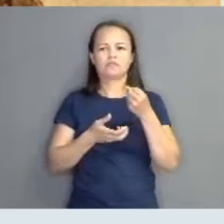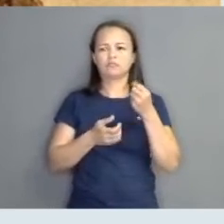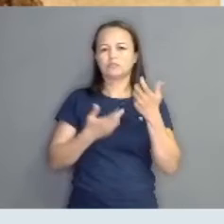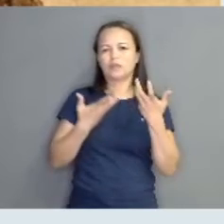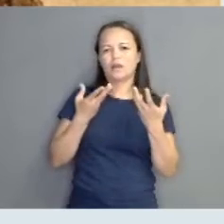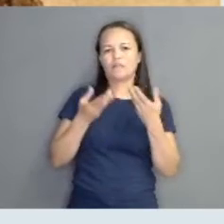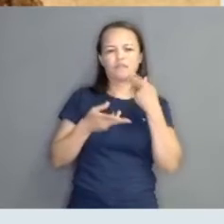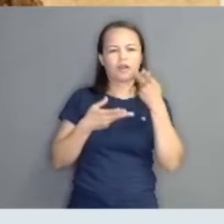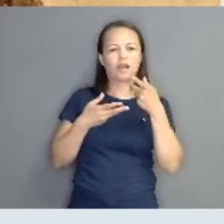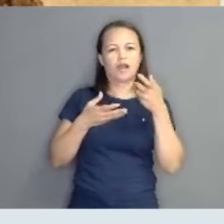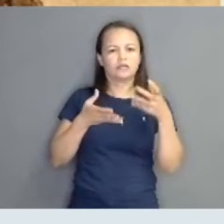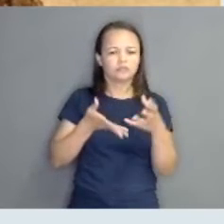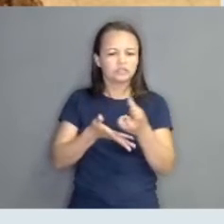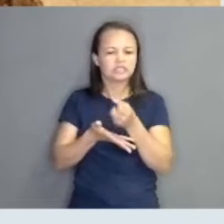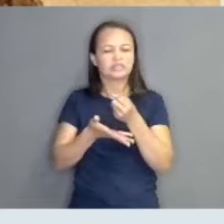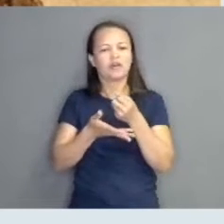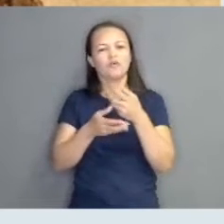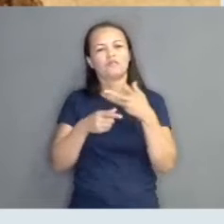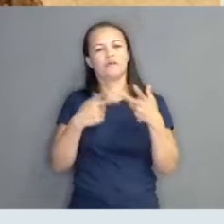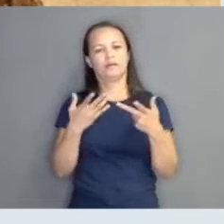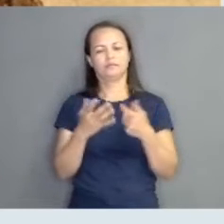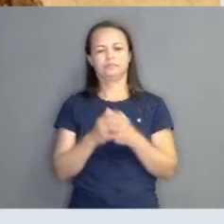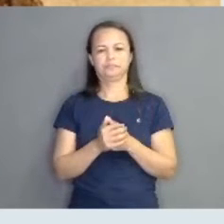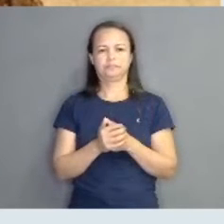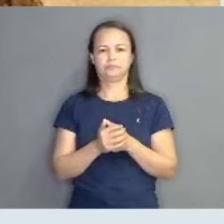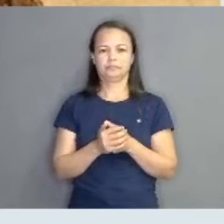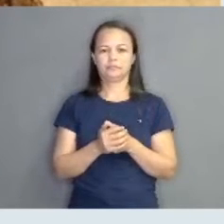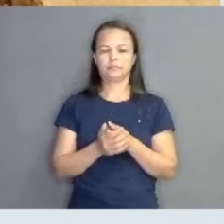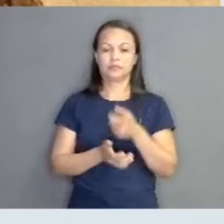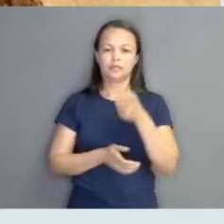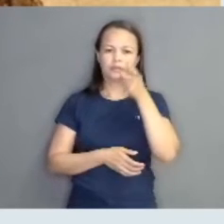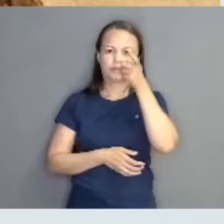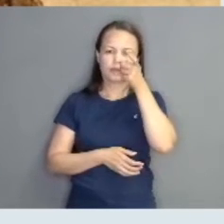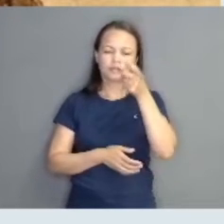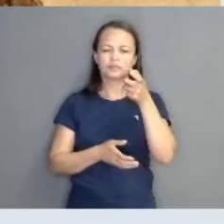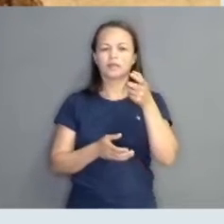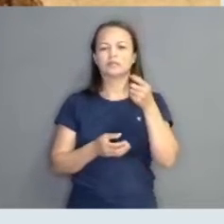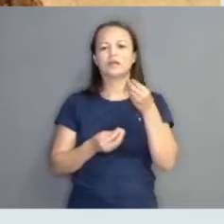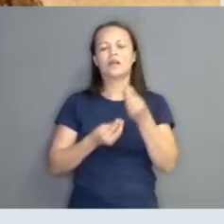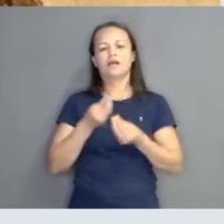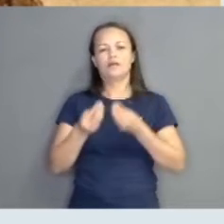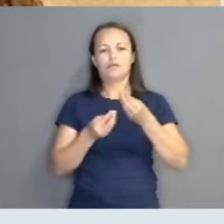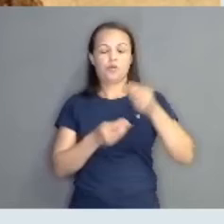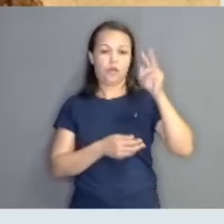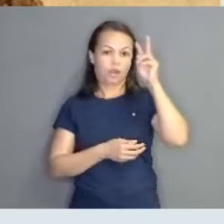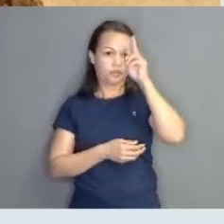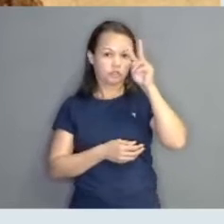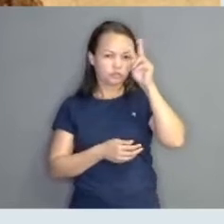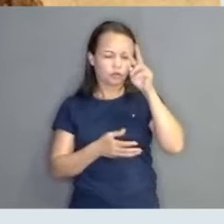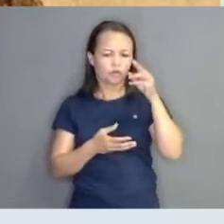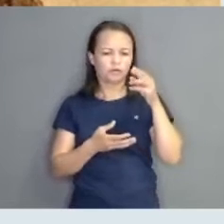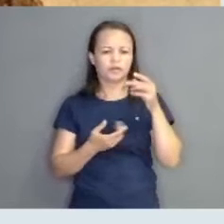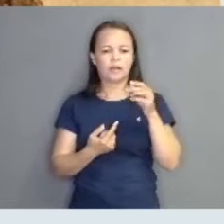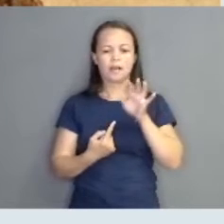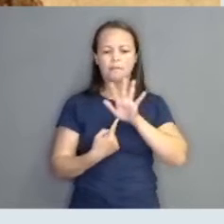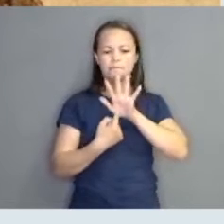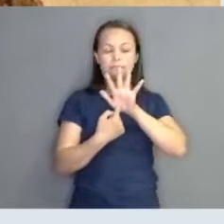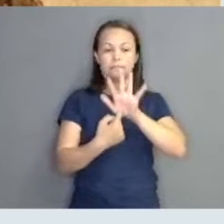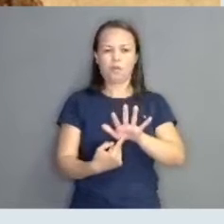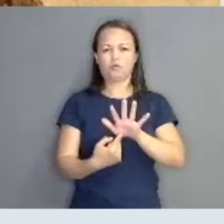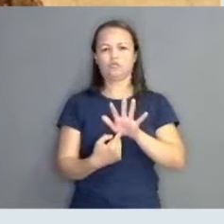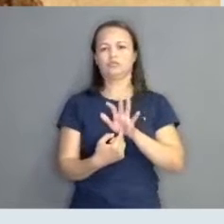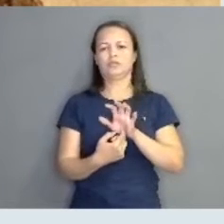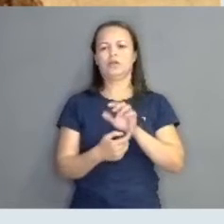expressão. É interessante como a história ela mostra o